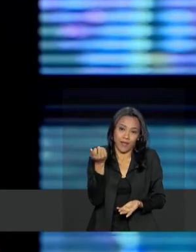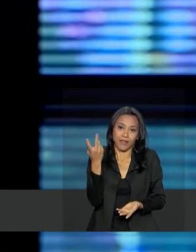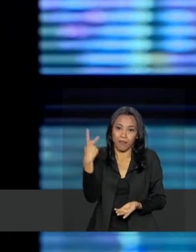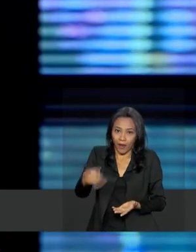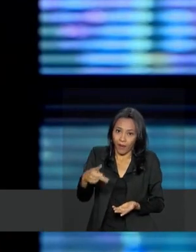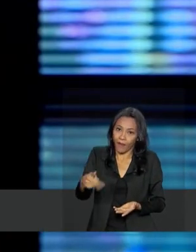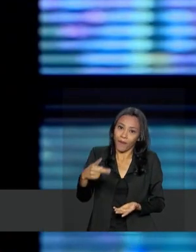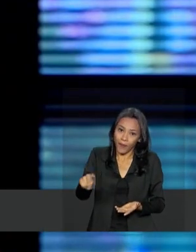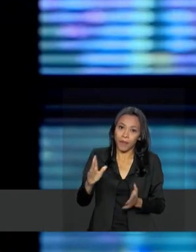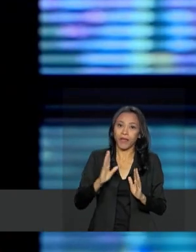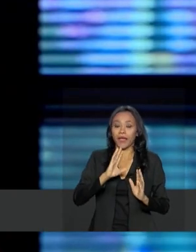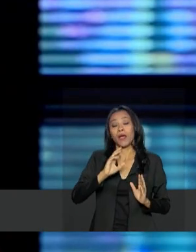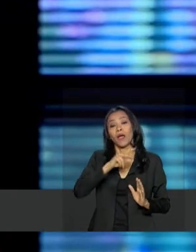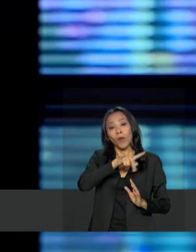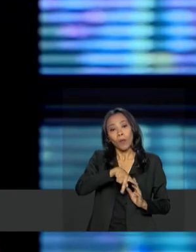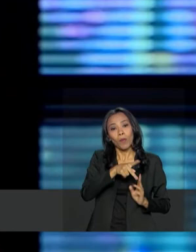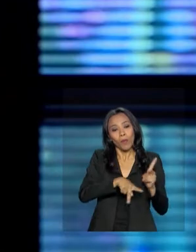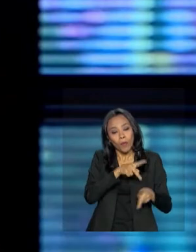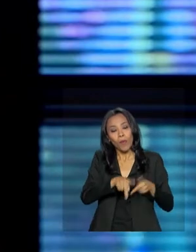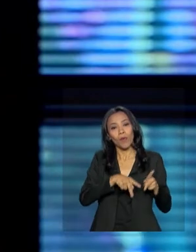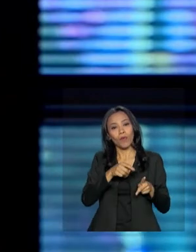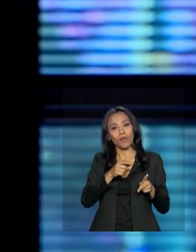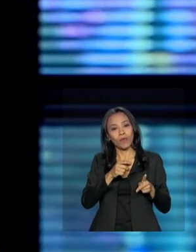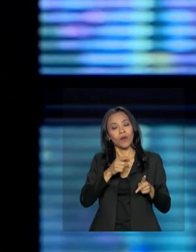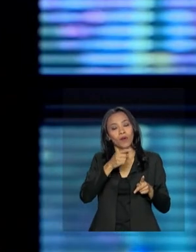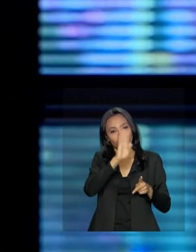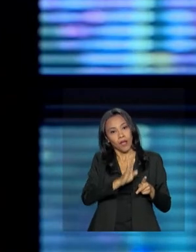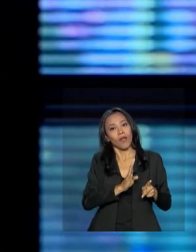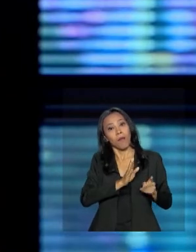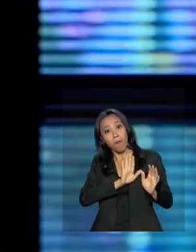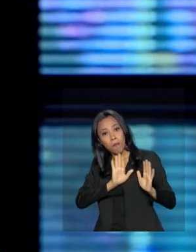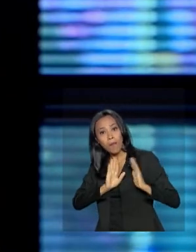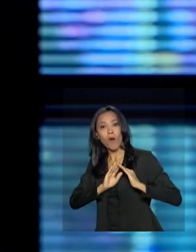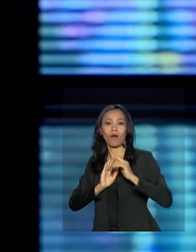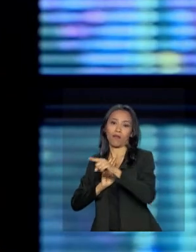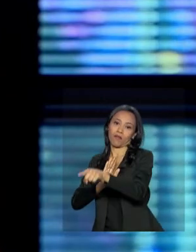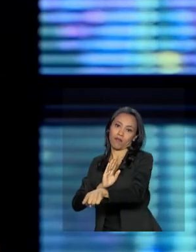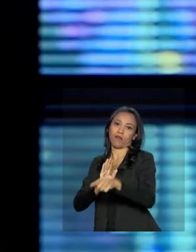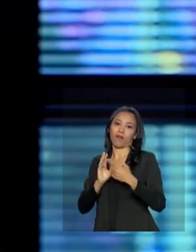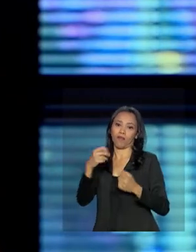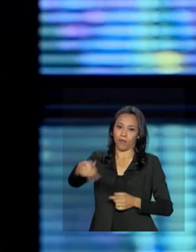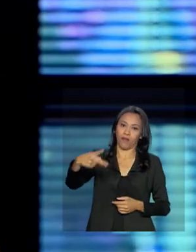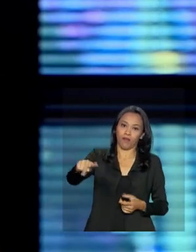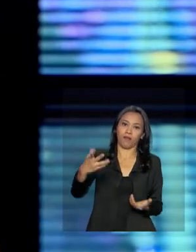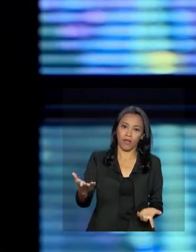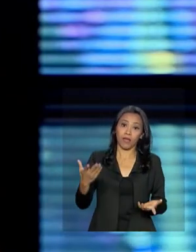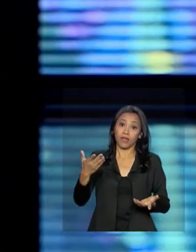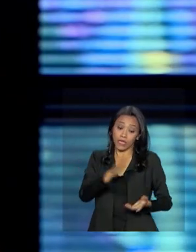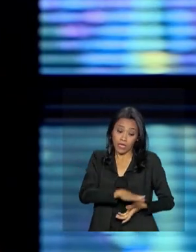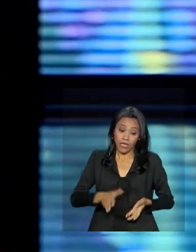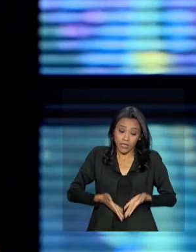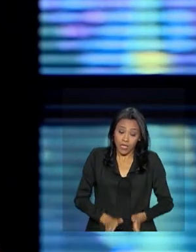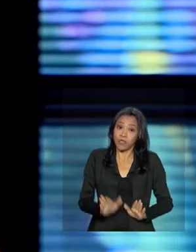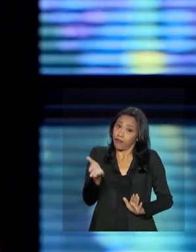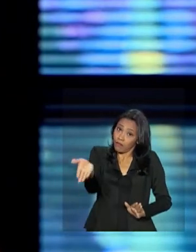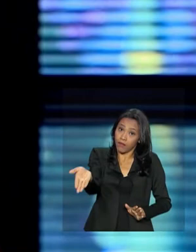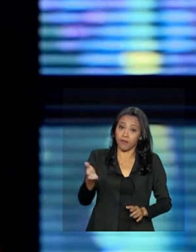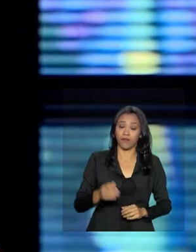dito. Sobretudo certas famílias que já estão em segunda ou terceira geração de crianças que nasceram aqui nesse país,